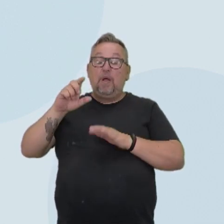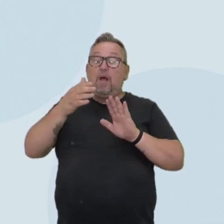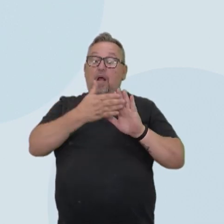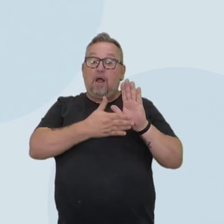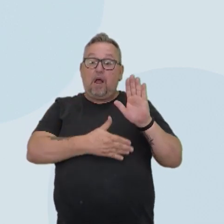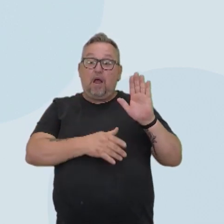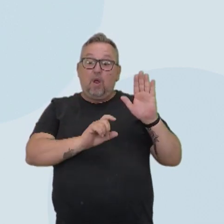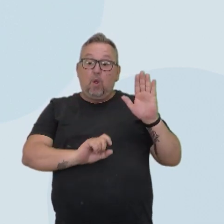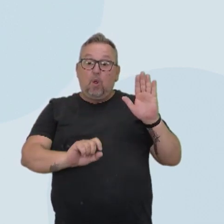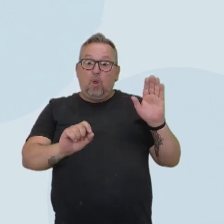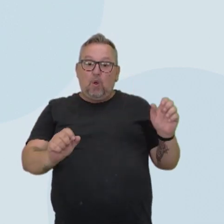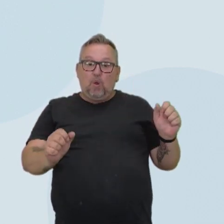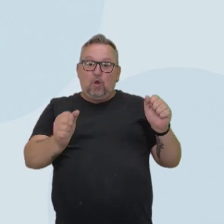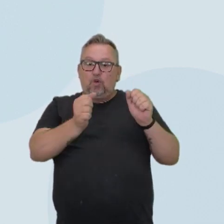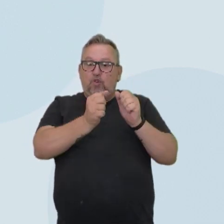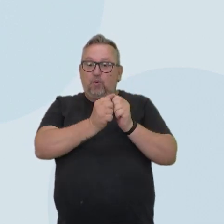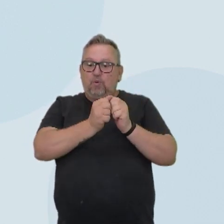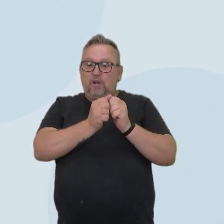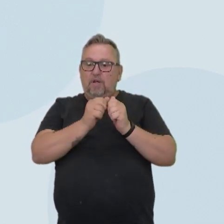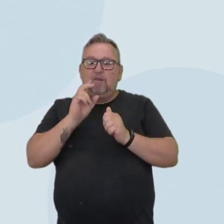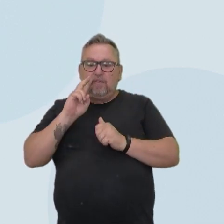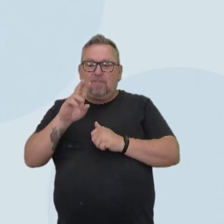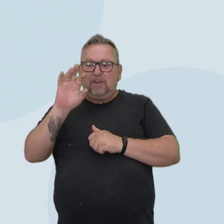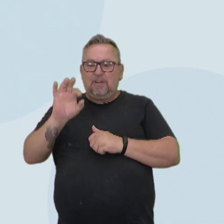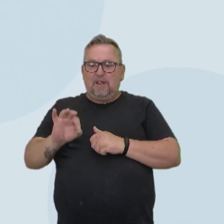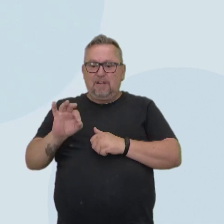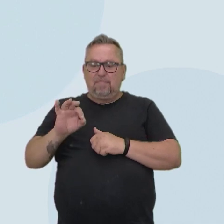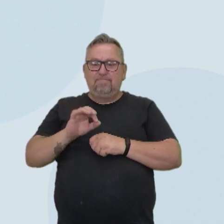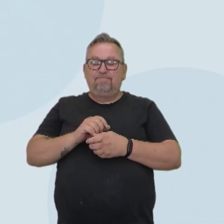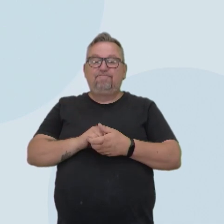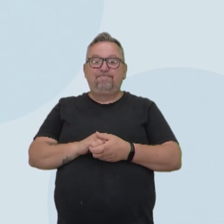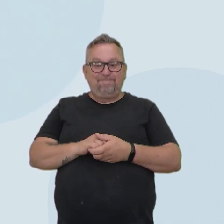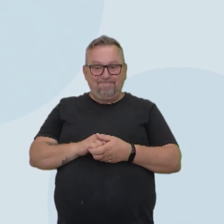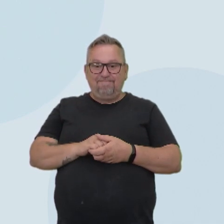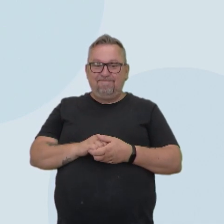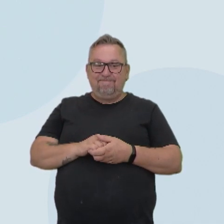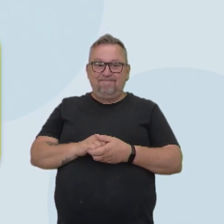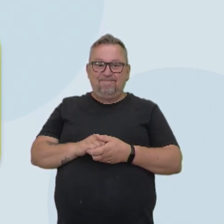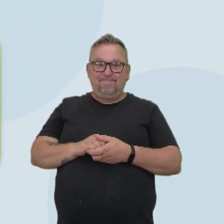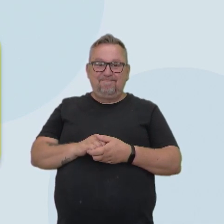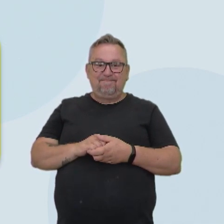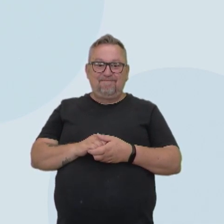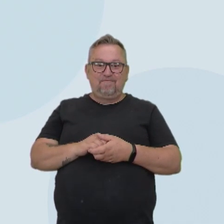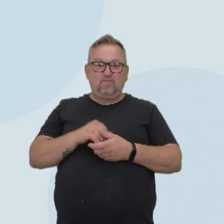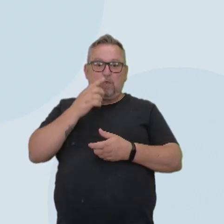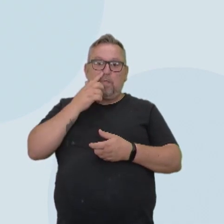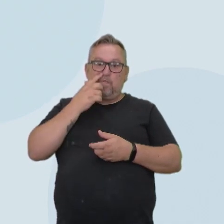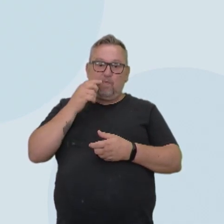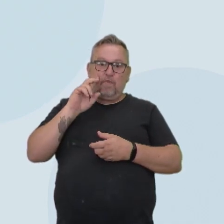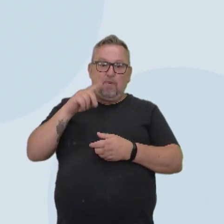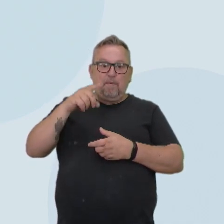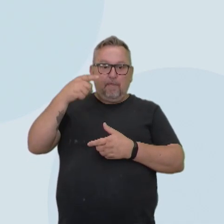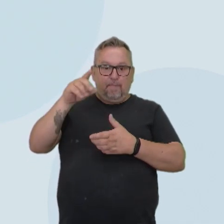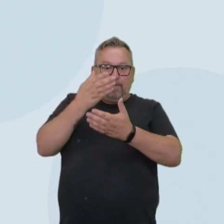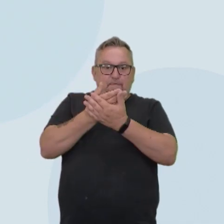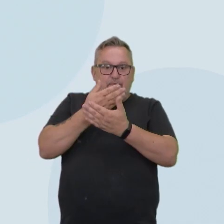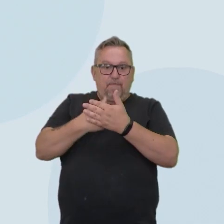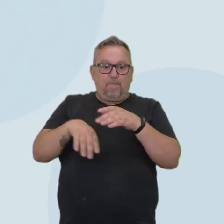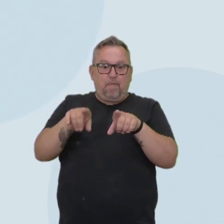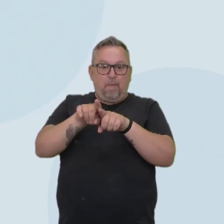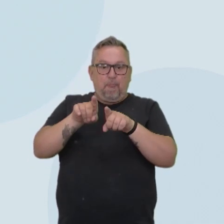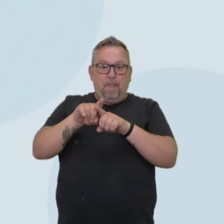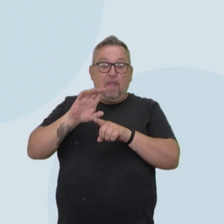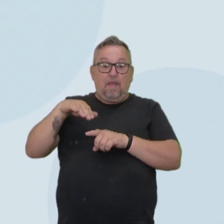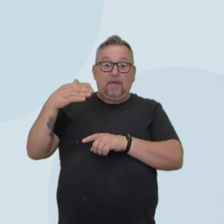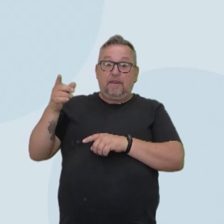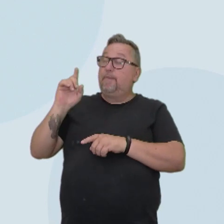é juntar tudo e vamos ver se dá certo. Então, essa parte vocês já viram na última aula. E a gente